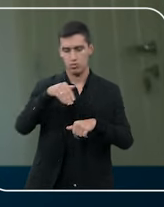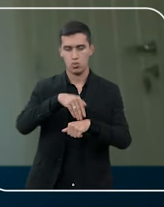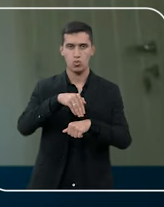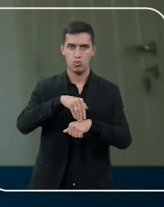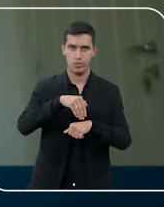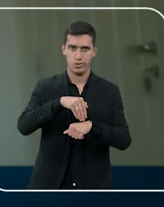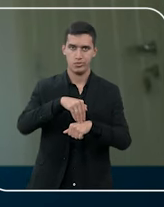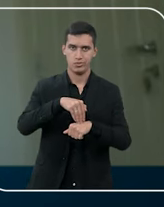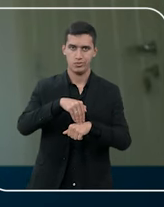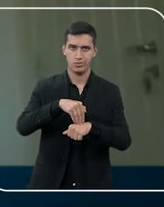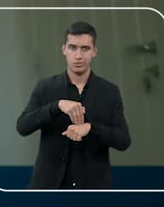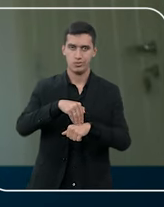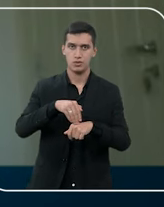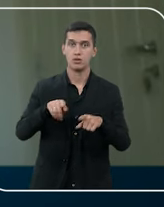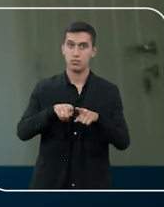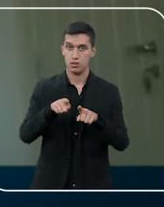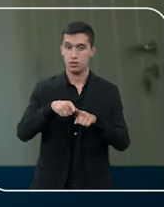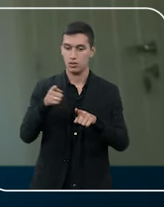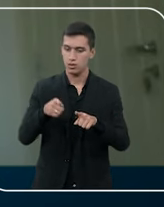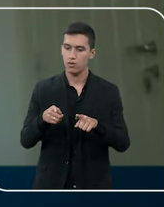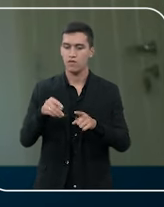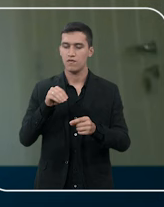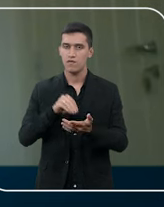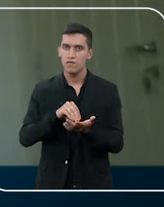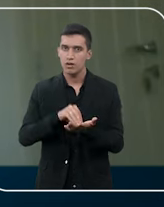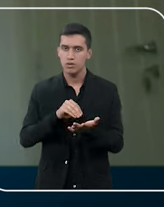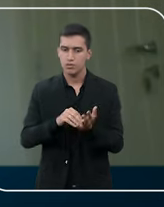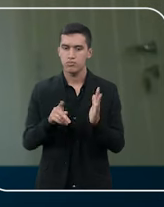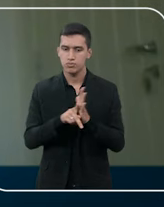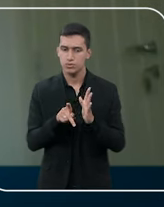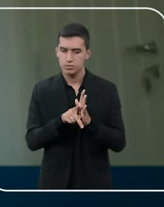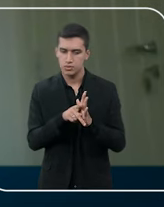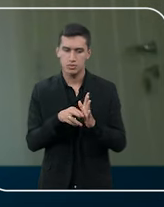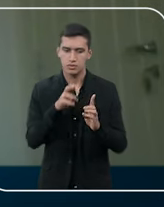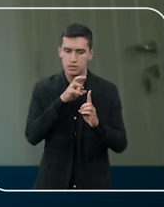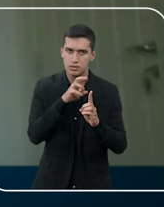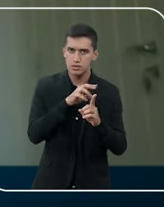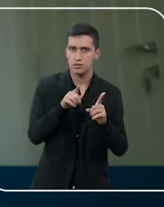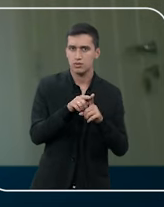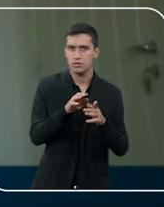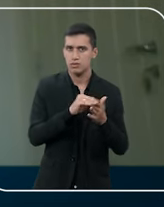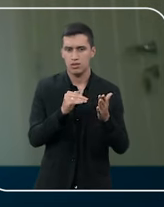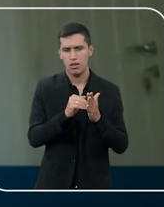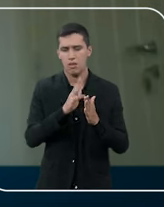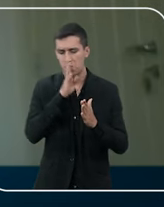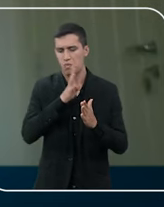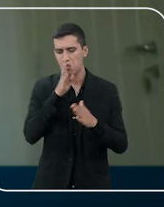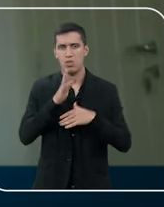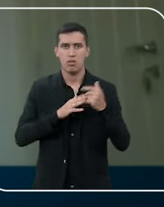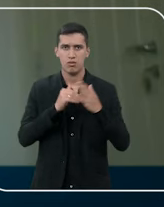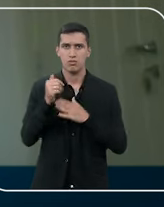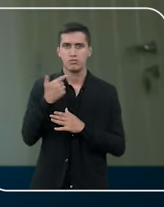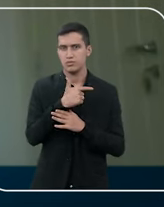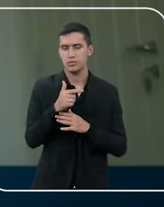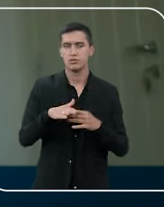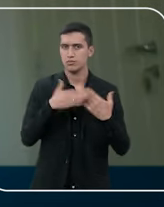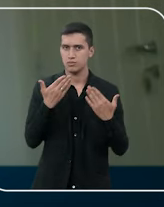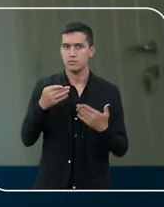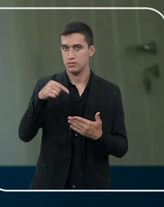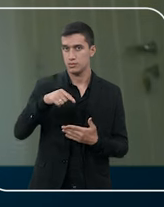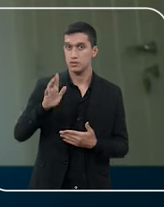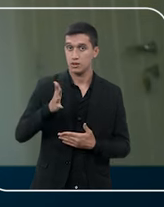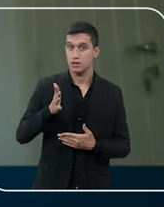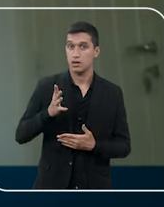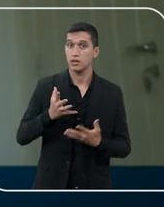e essa imperícia, essa imprudência ou negligência. E isso está sendo já admitido